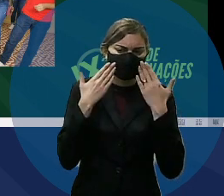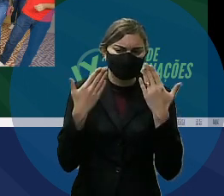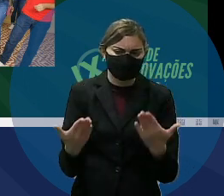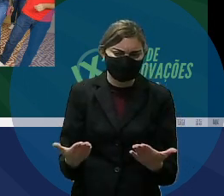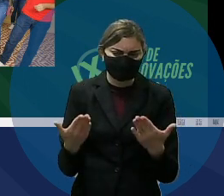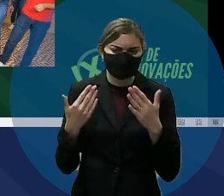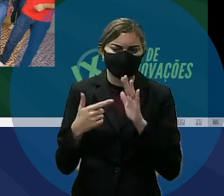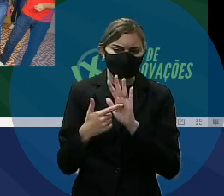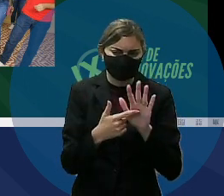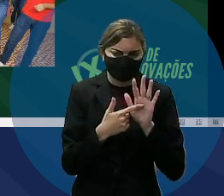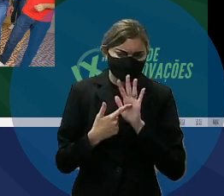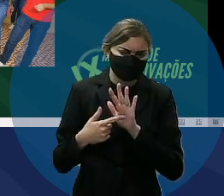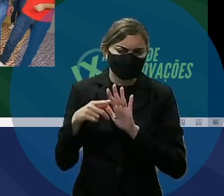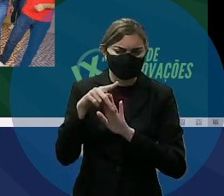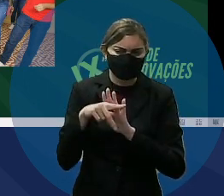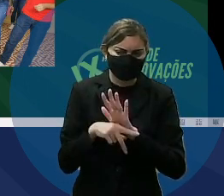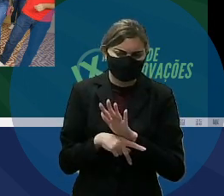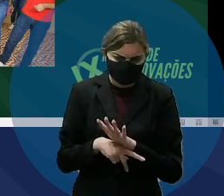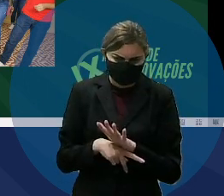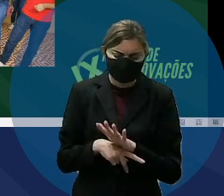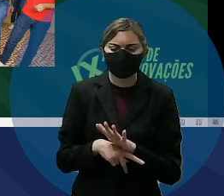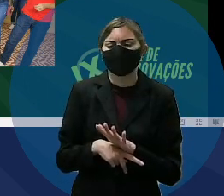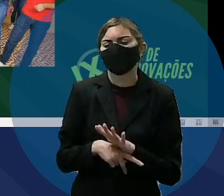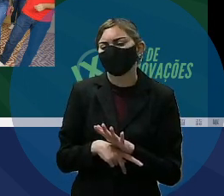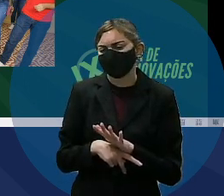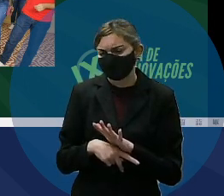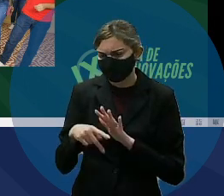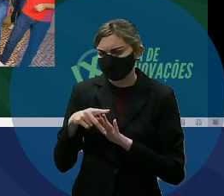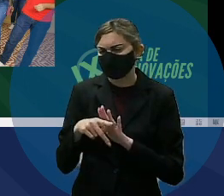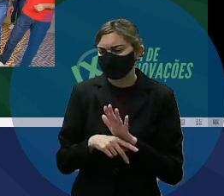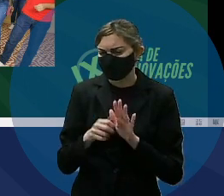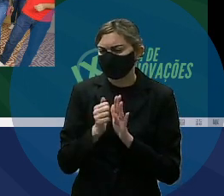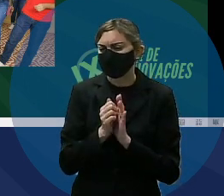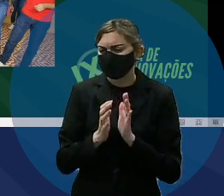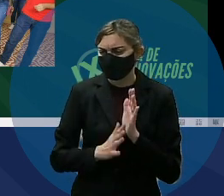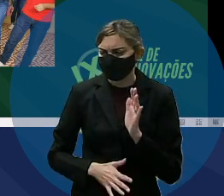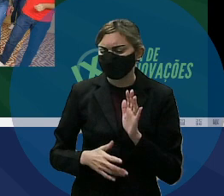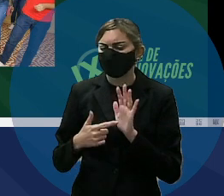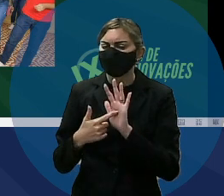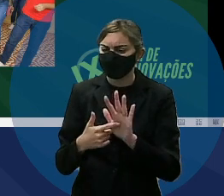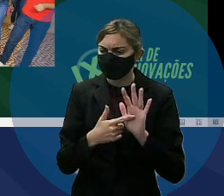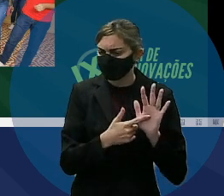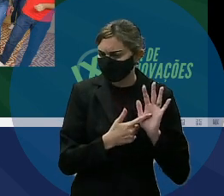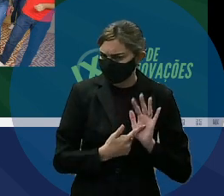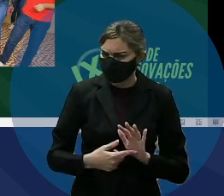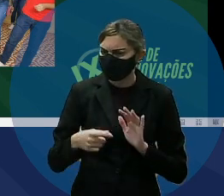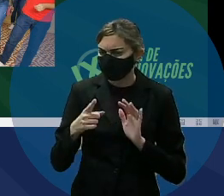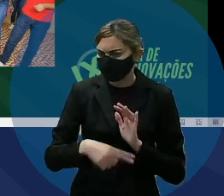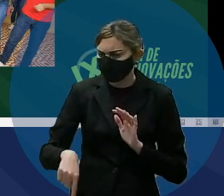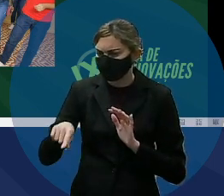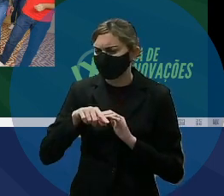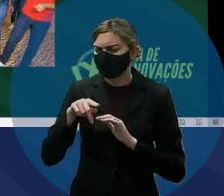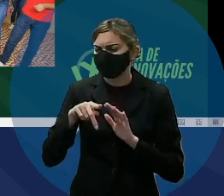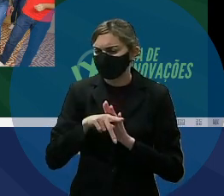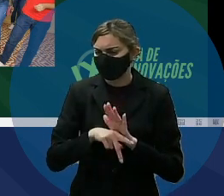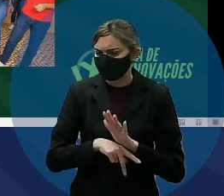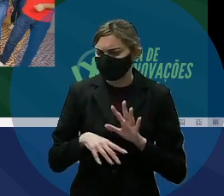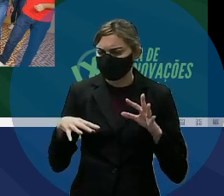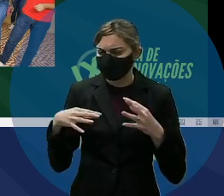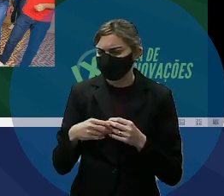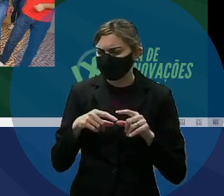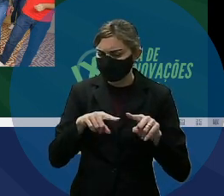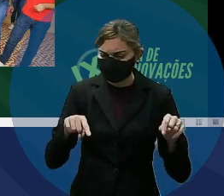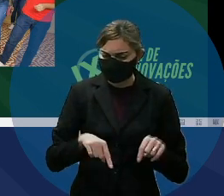apresenta o nosso projeto, né? Além de apresentar as tarefas, a gente faz a apresentação do nosso projeto em todas as salas de